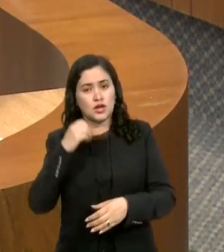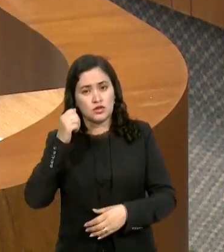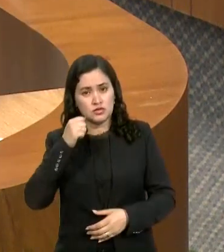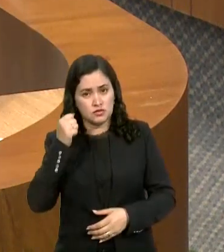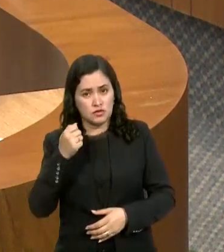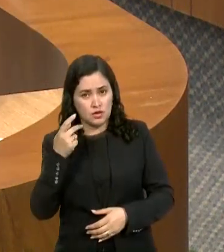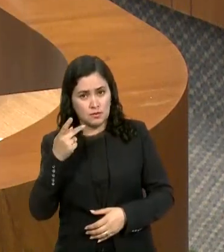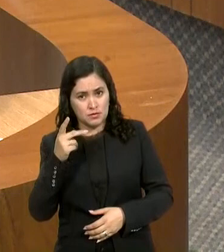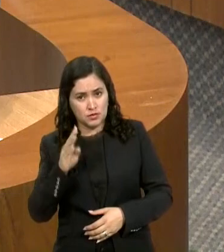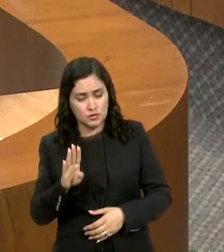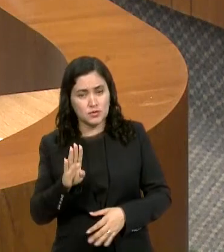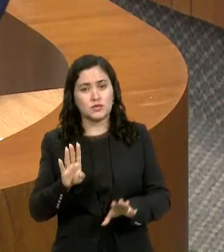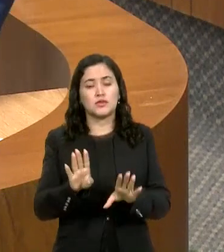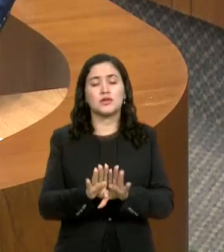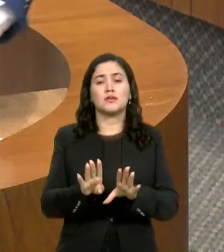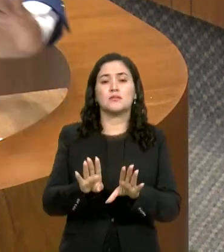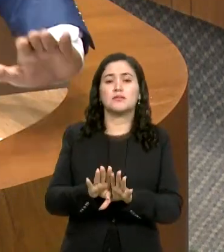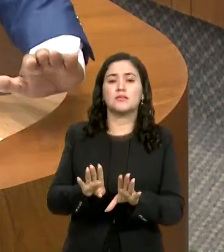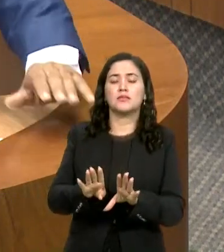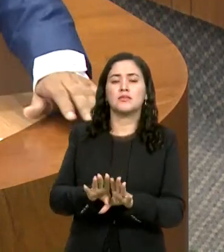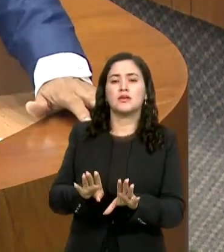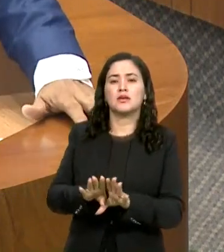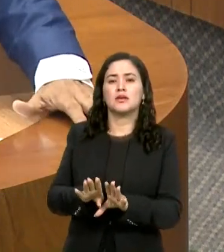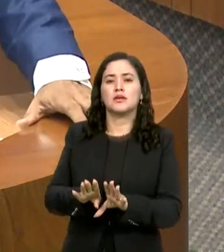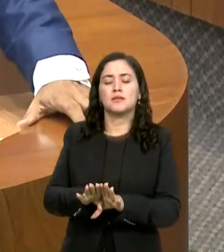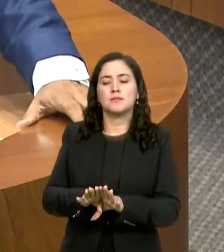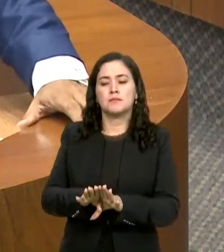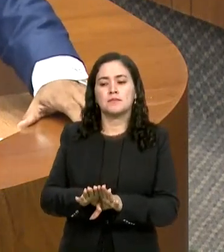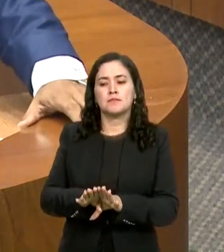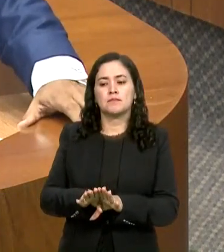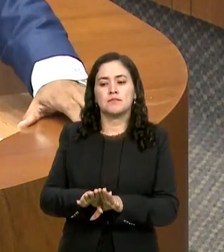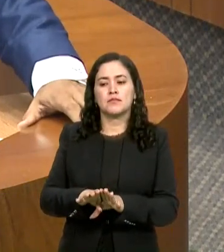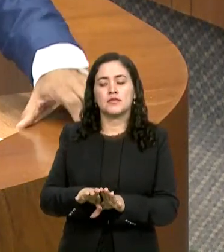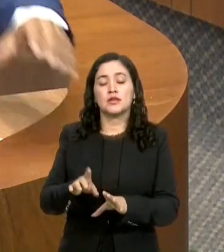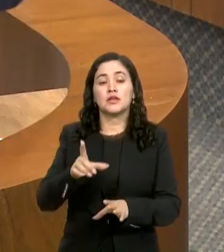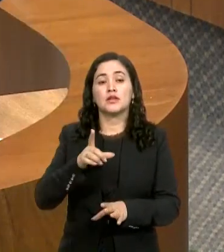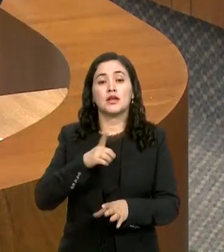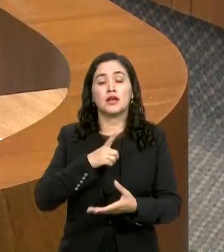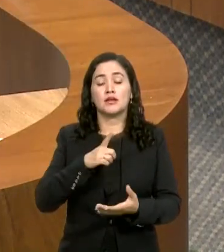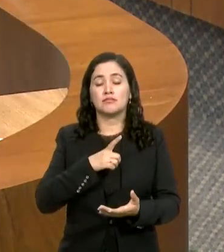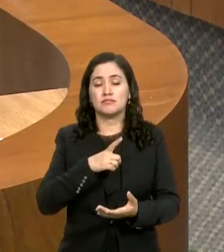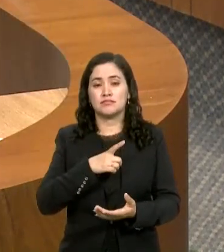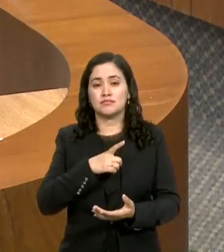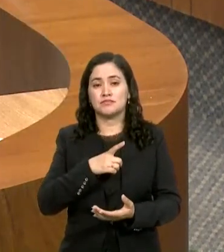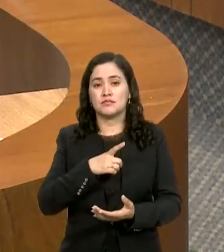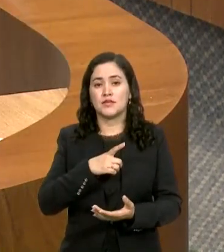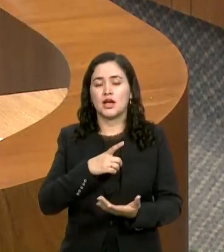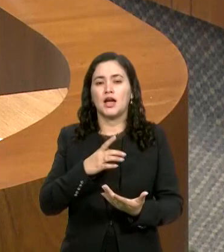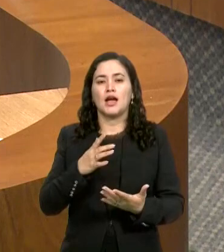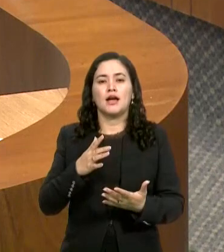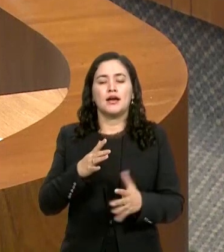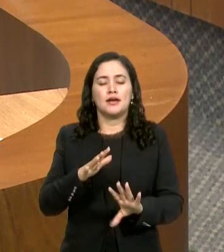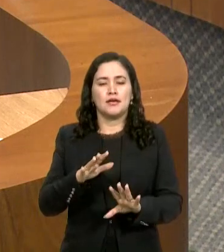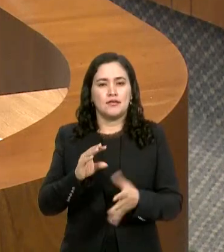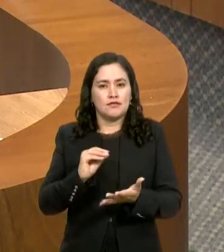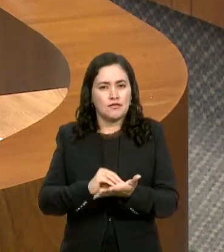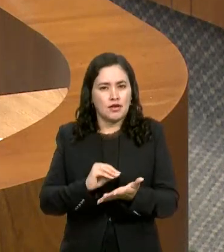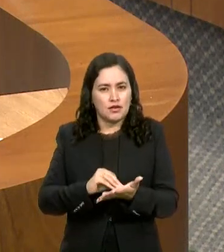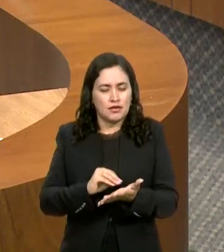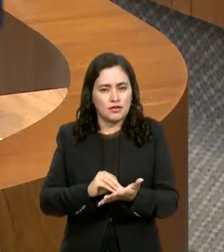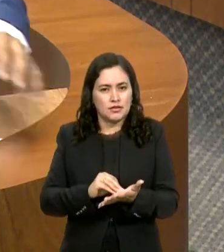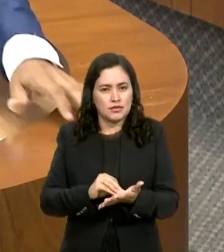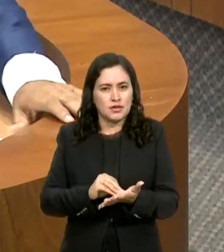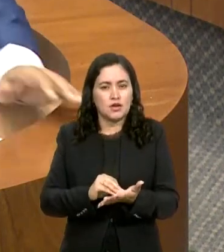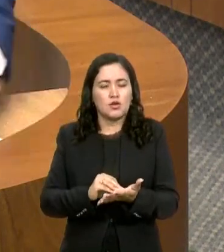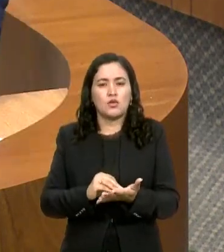que ainda tem aí quase 1 ou 2 anos do prazo de validade, mas a mentalidade, a ideia não só do defensor,